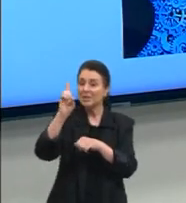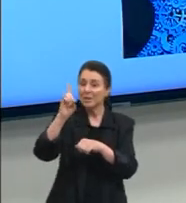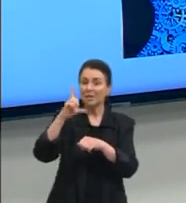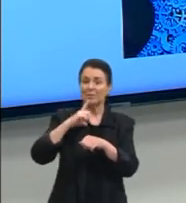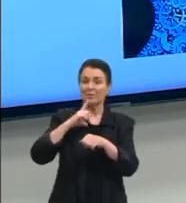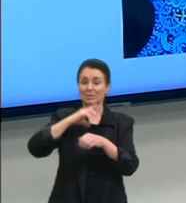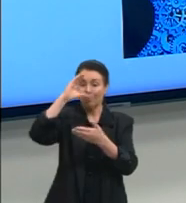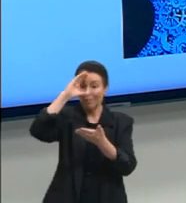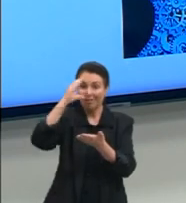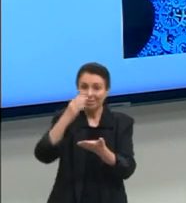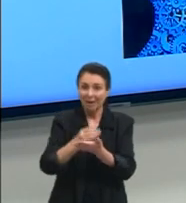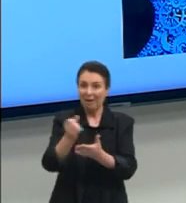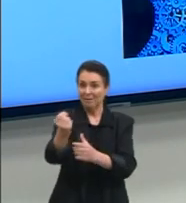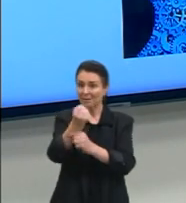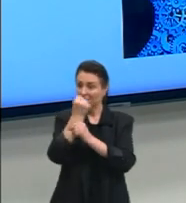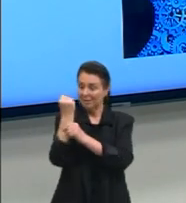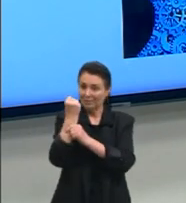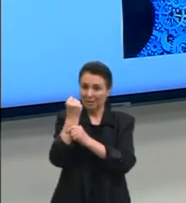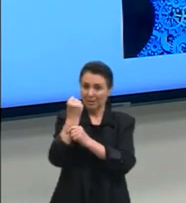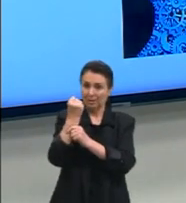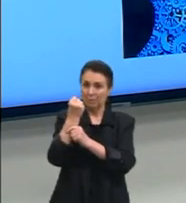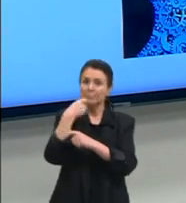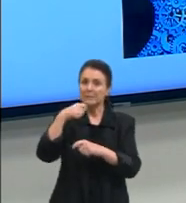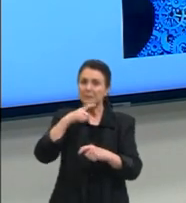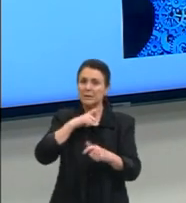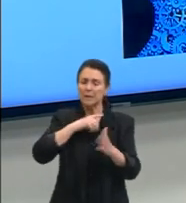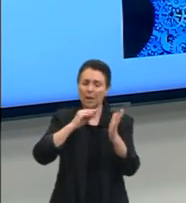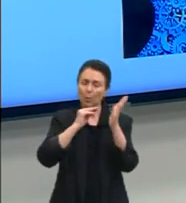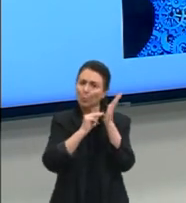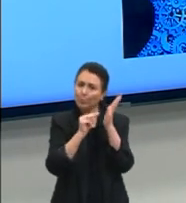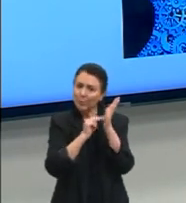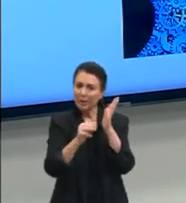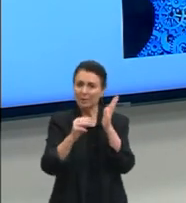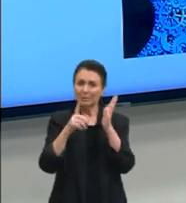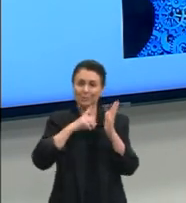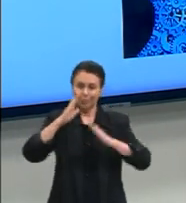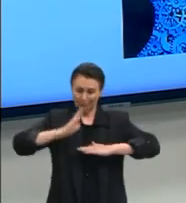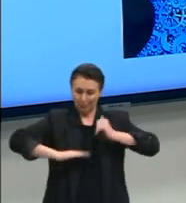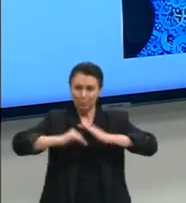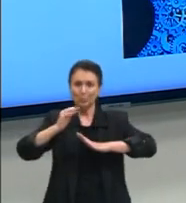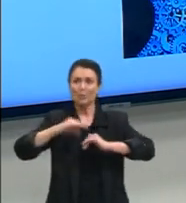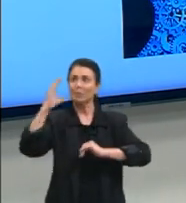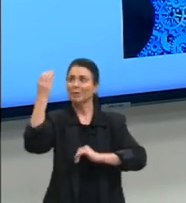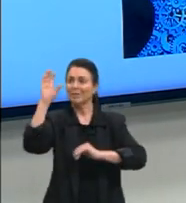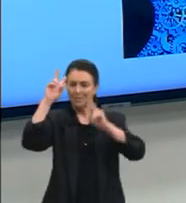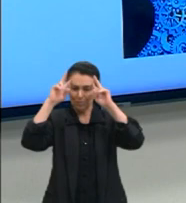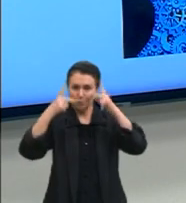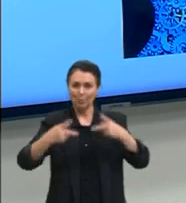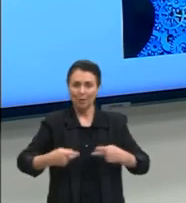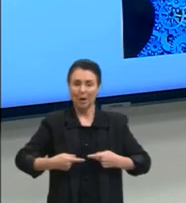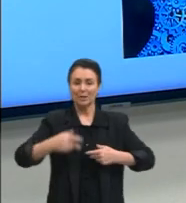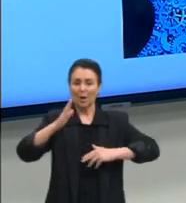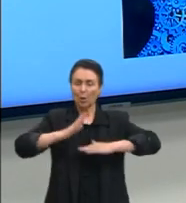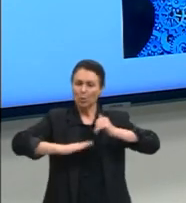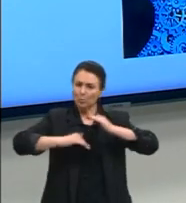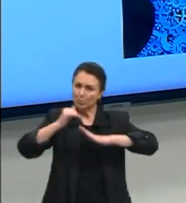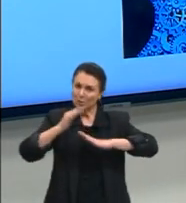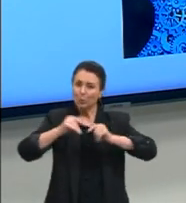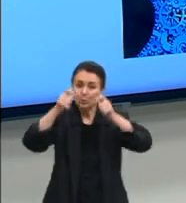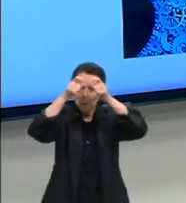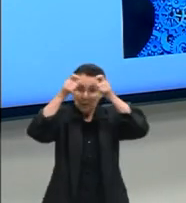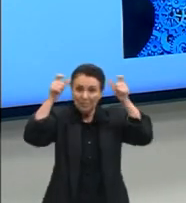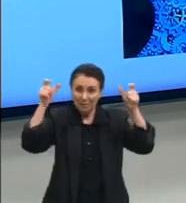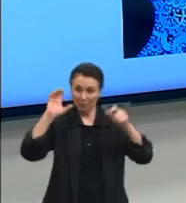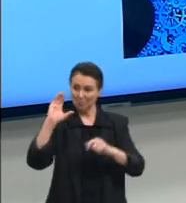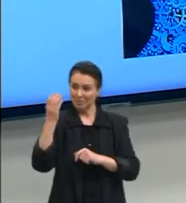um método né as ciências humanas a construção das ciências humanas a construção do conhecimento das ciências humanas